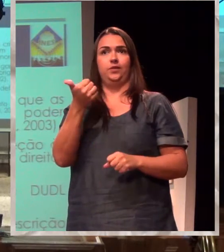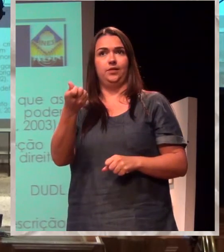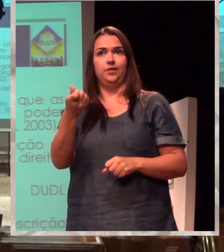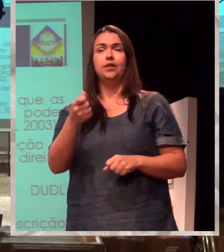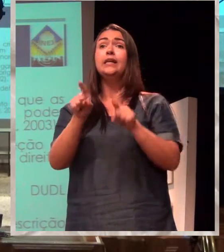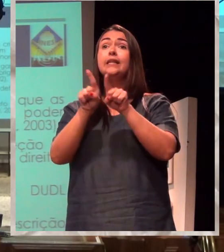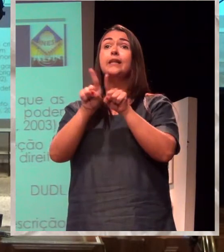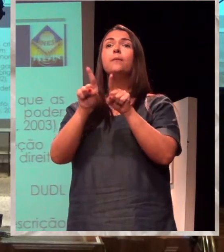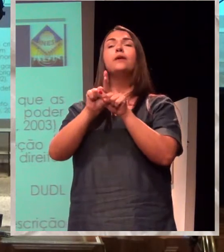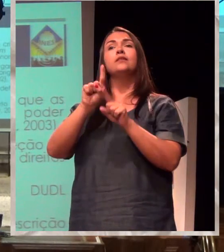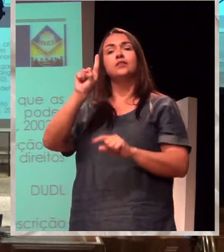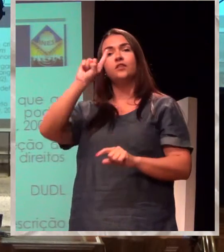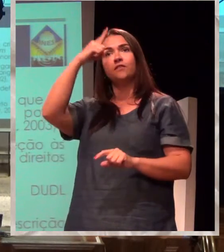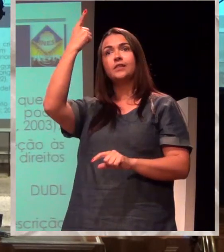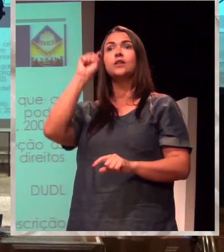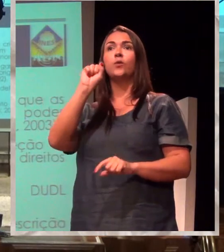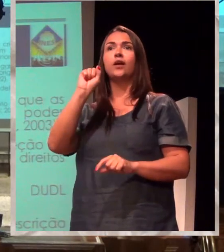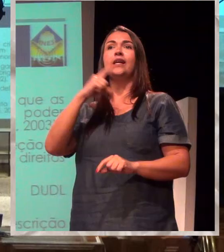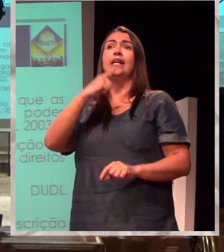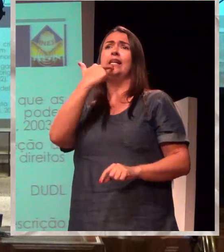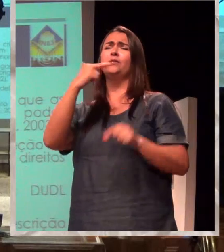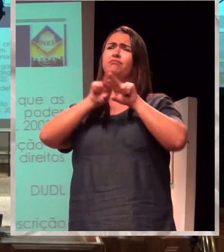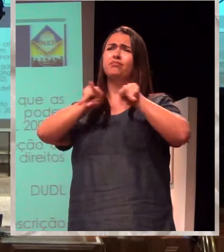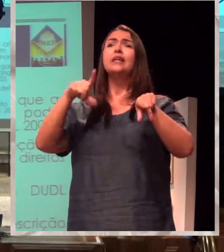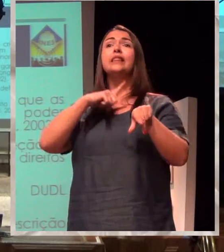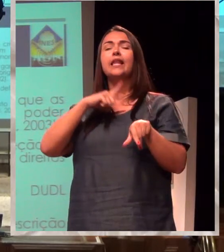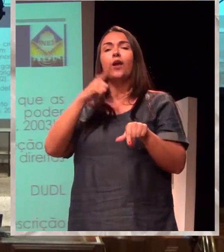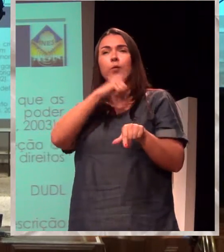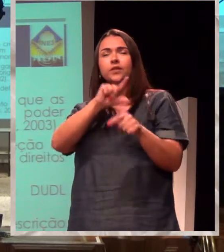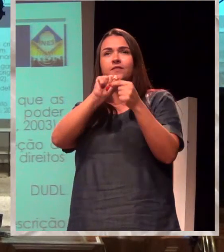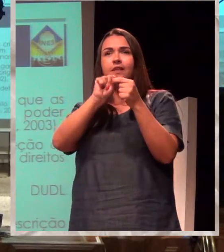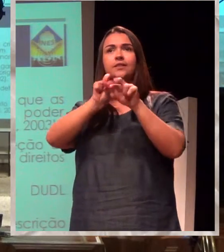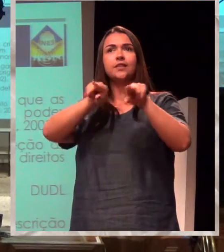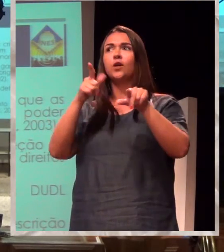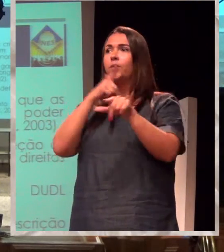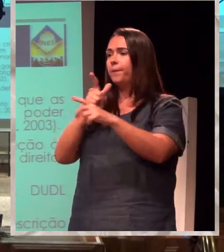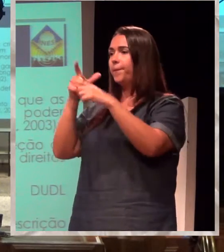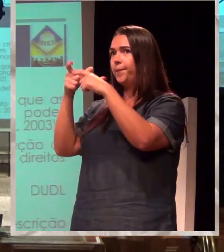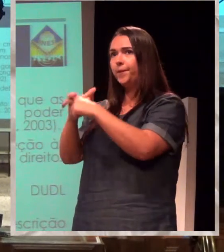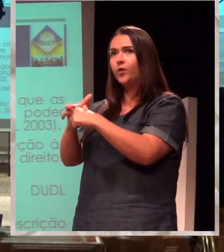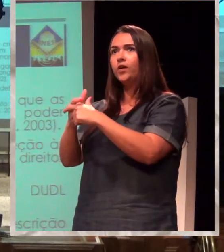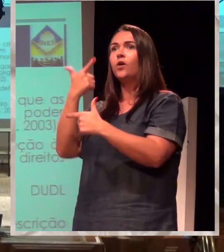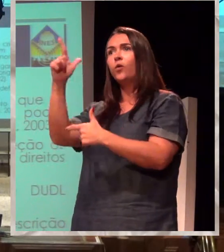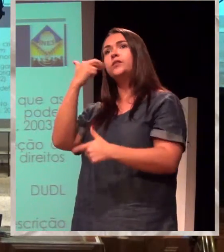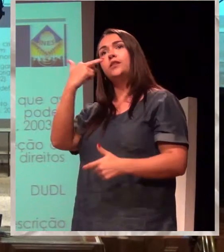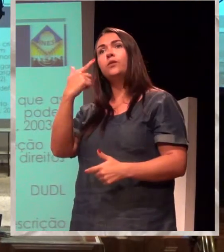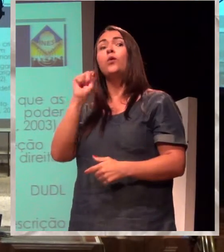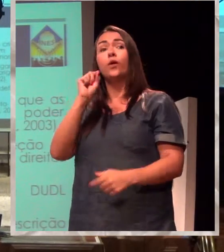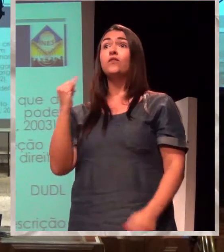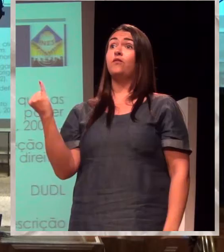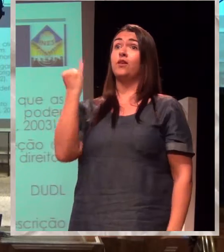do Inventário Nacional das Línguas como um instrumento de descrição pormenorizada das línguas e, portanto, de